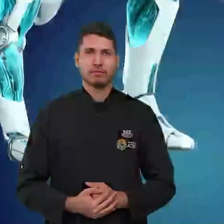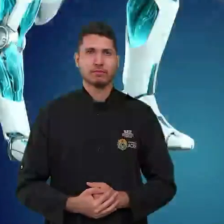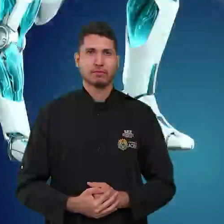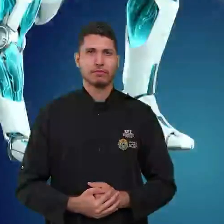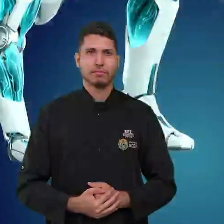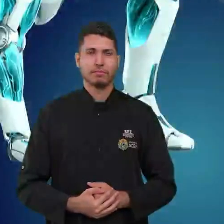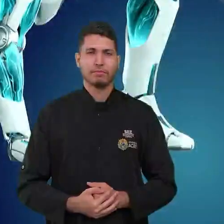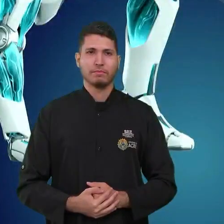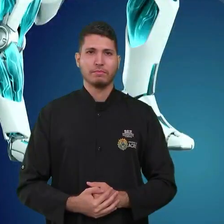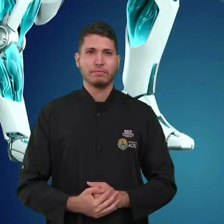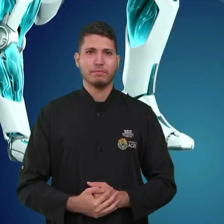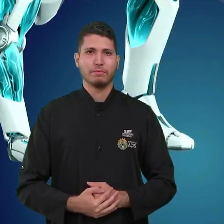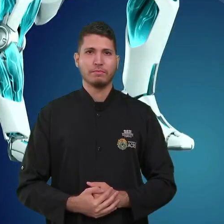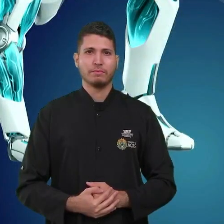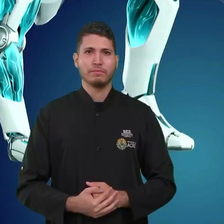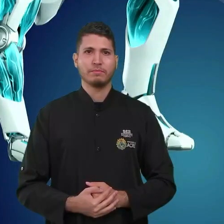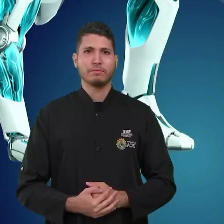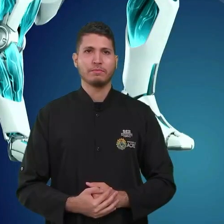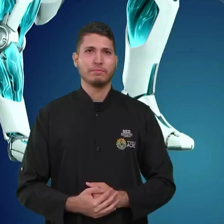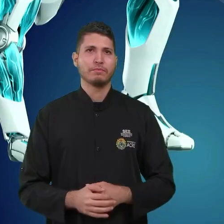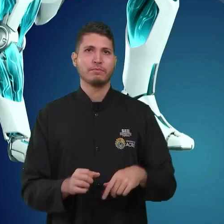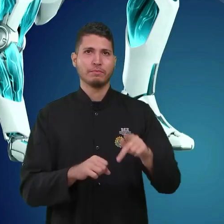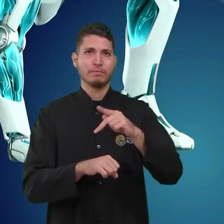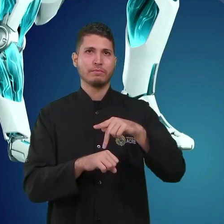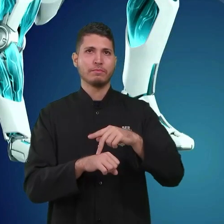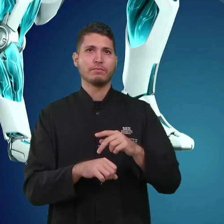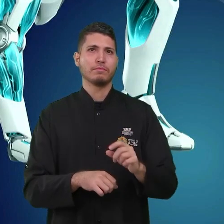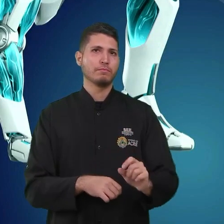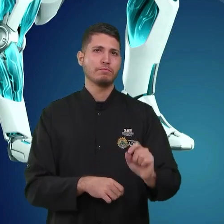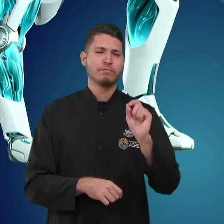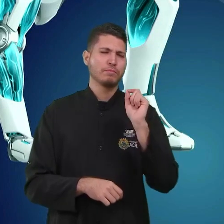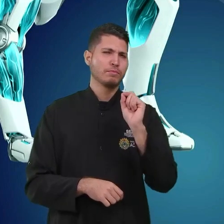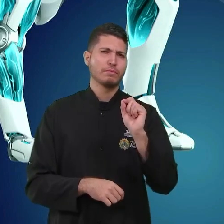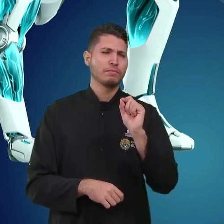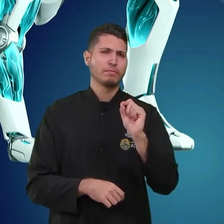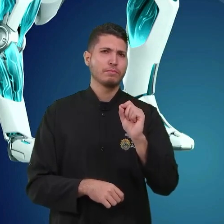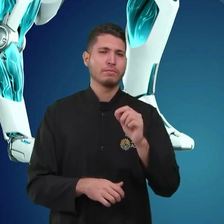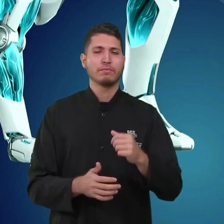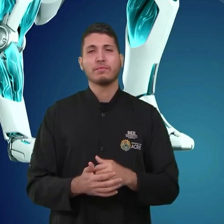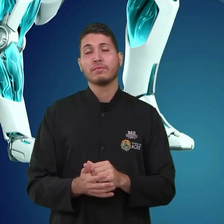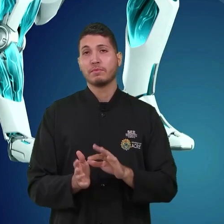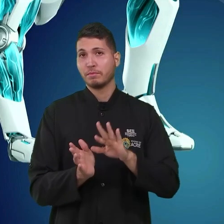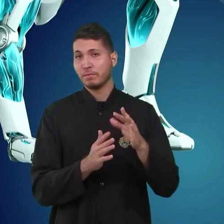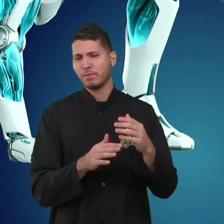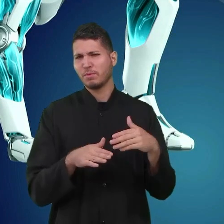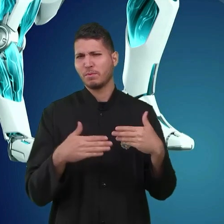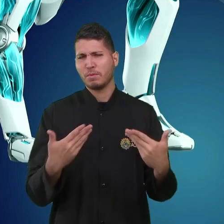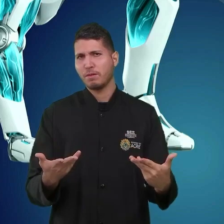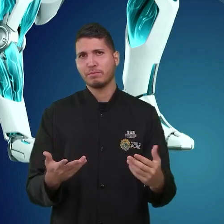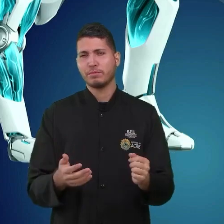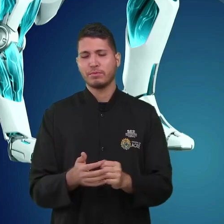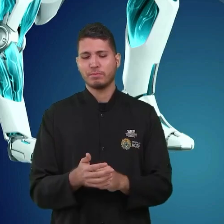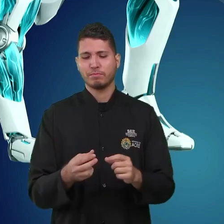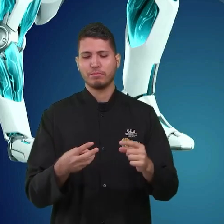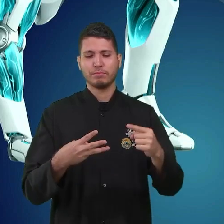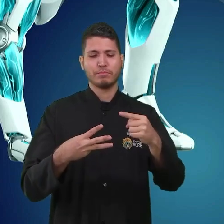seguinte: quem são, pessoal? Quem são esses países chamados de produtores de